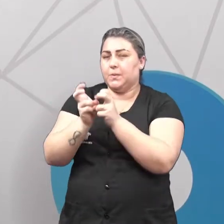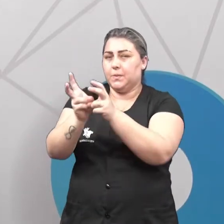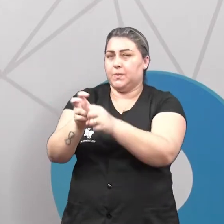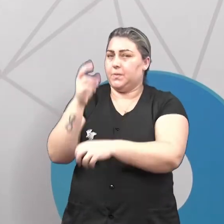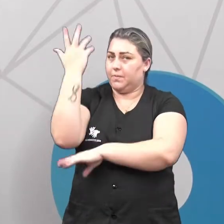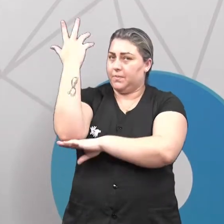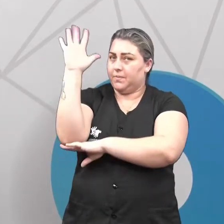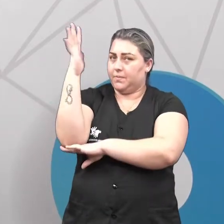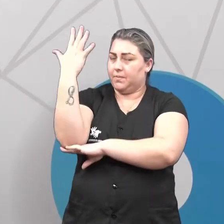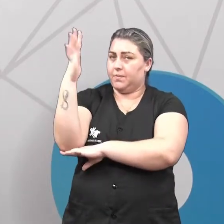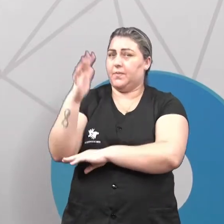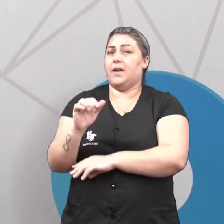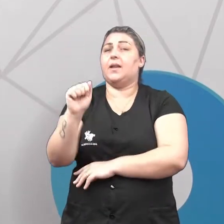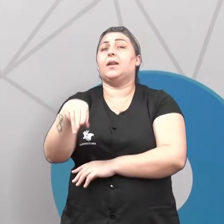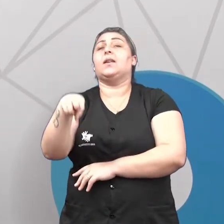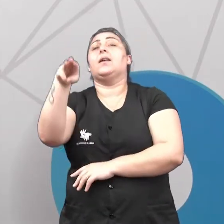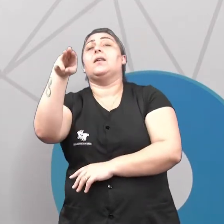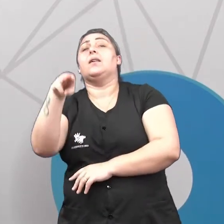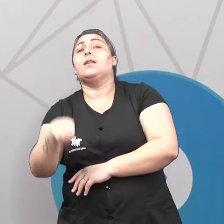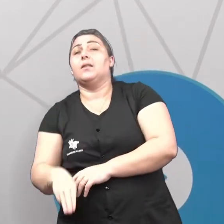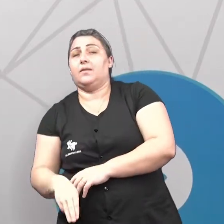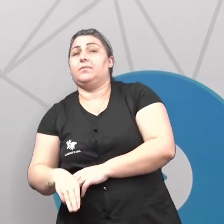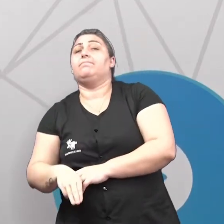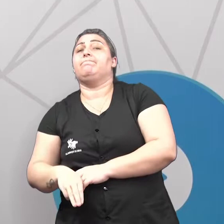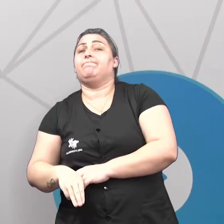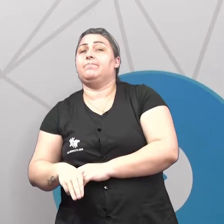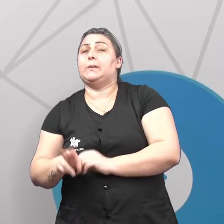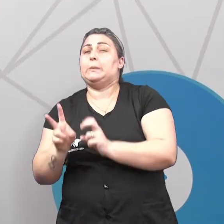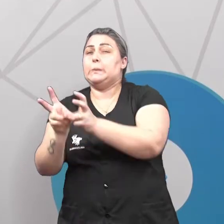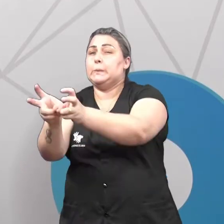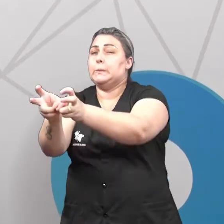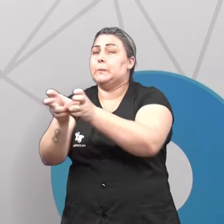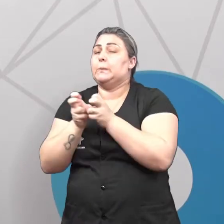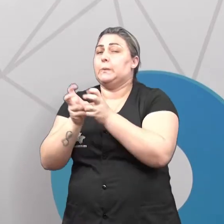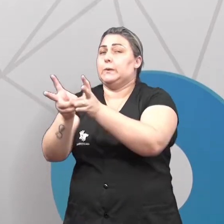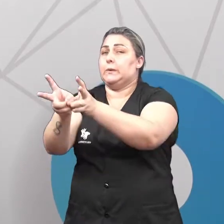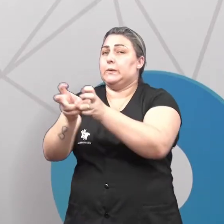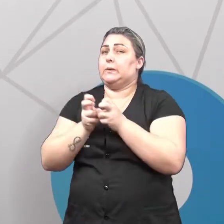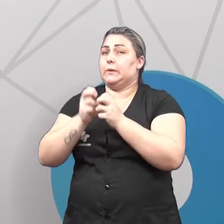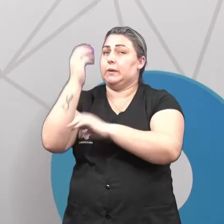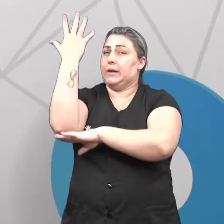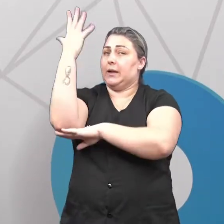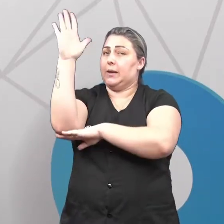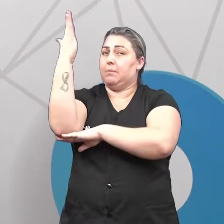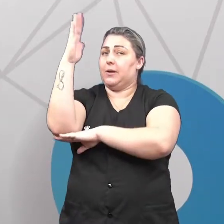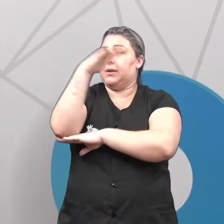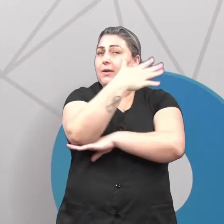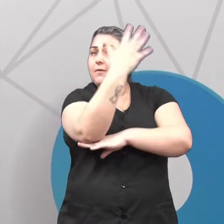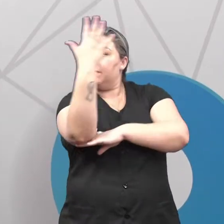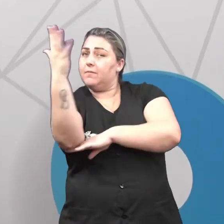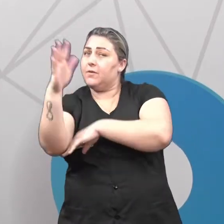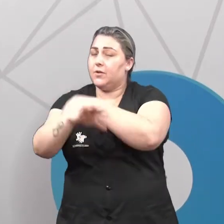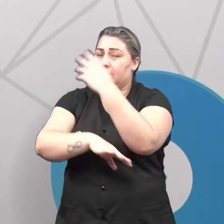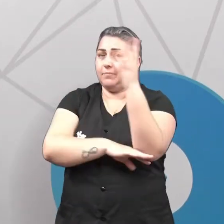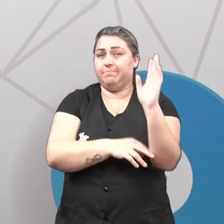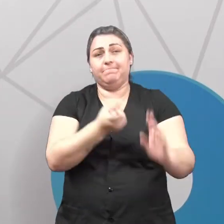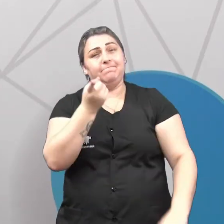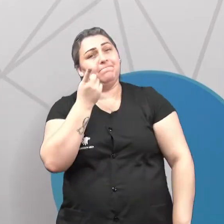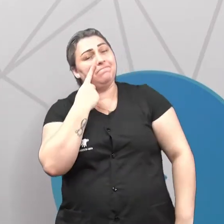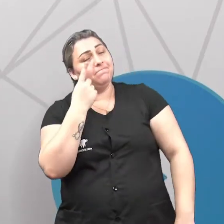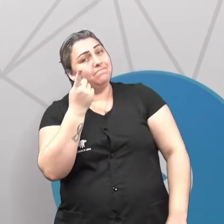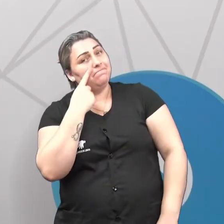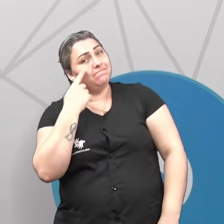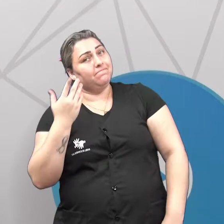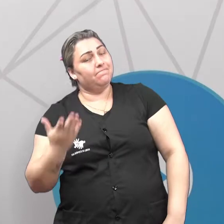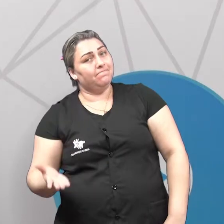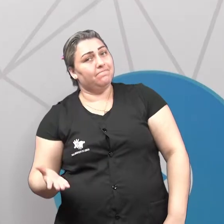pau-brasil. E quem será que vai extrair, vai retirar essa madeira da floresta? Pois é, pessoal, nada